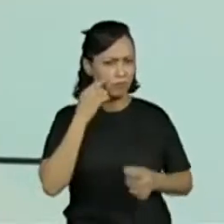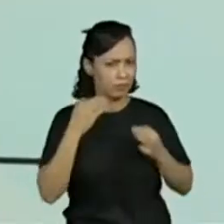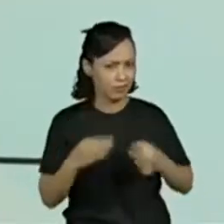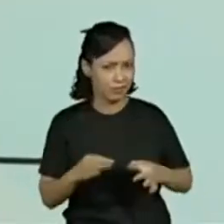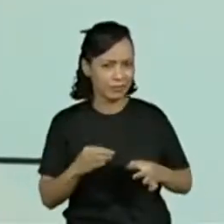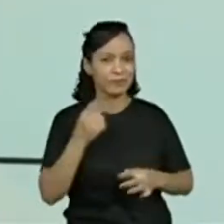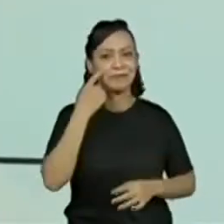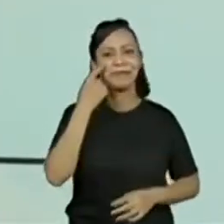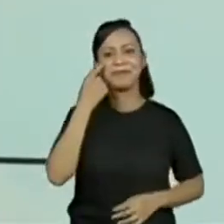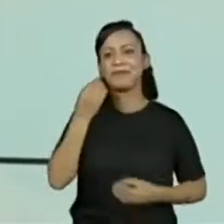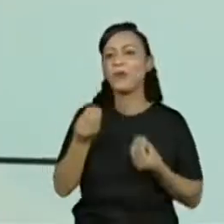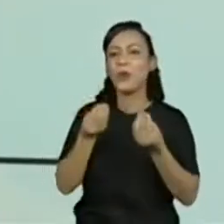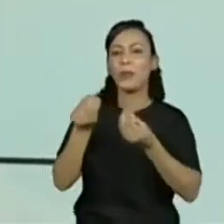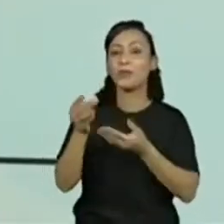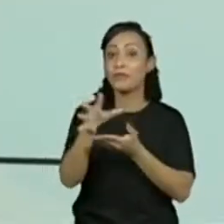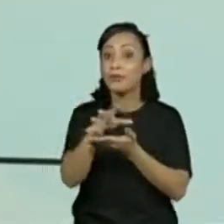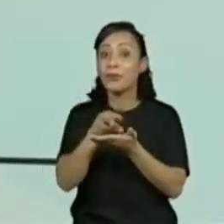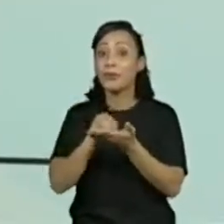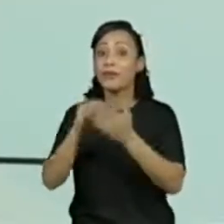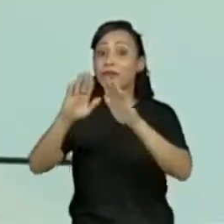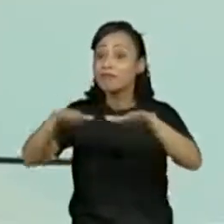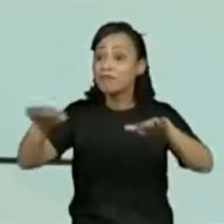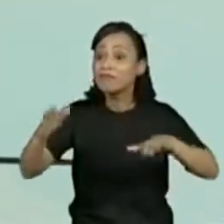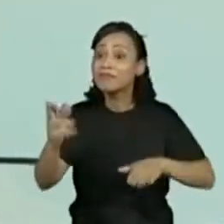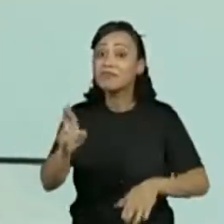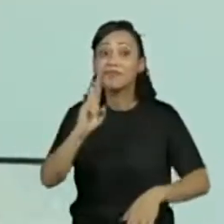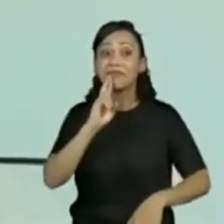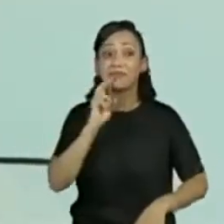Deus falou né lado